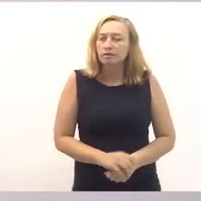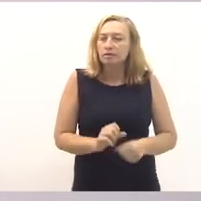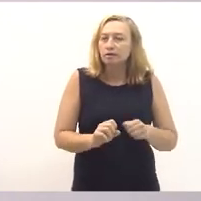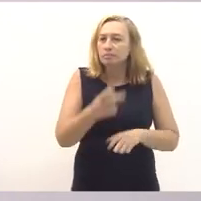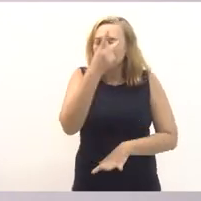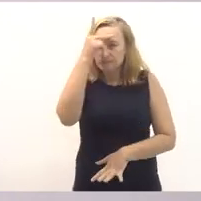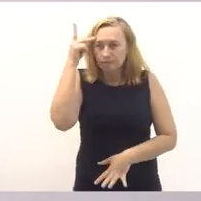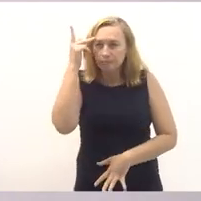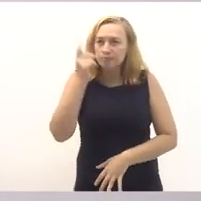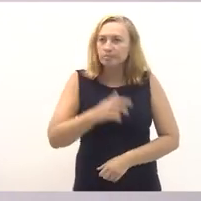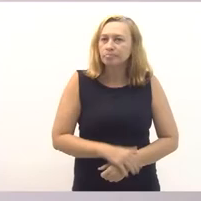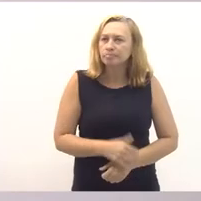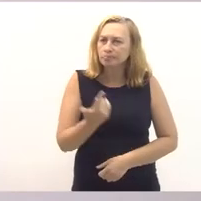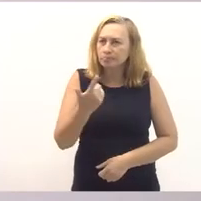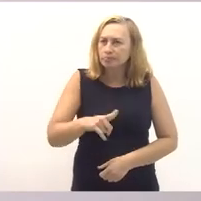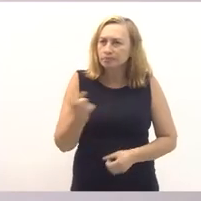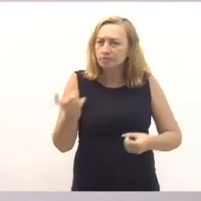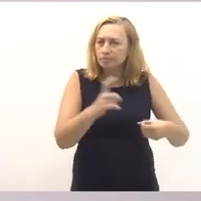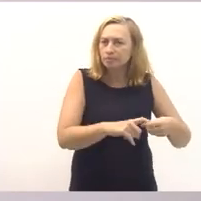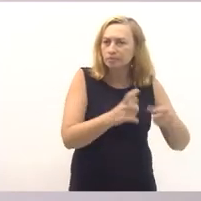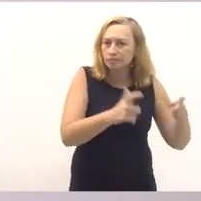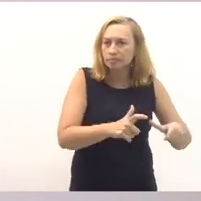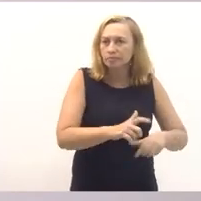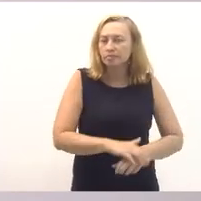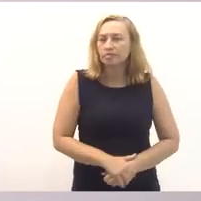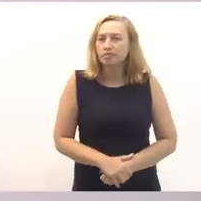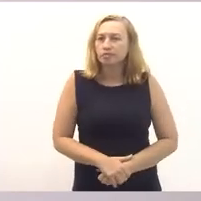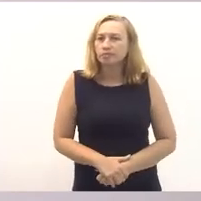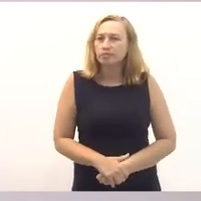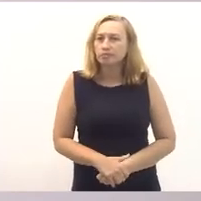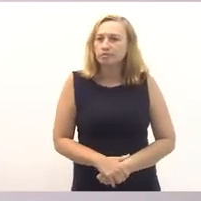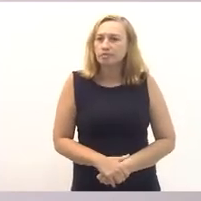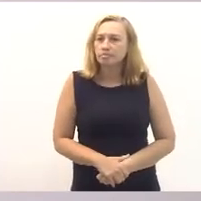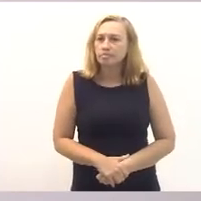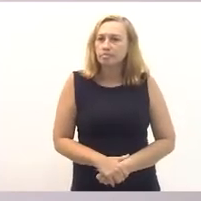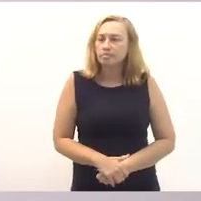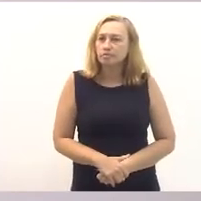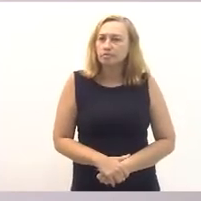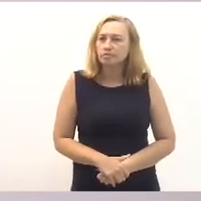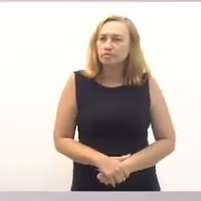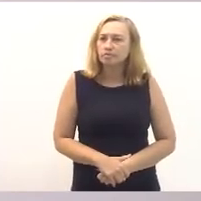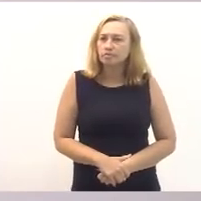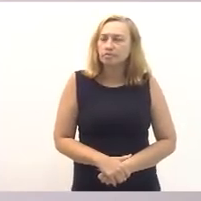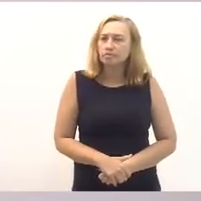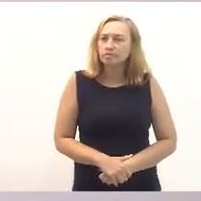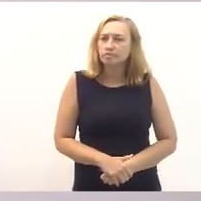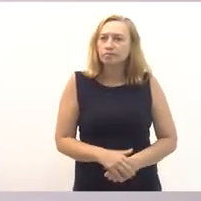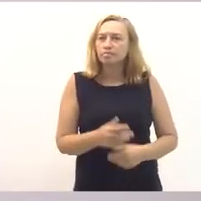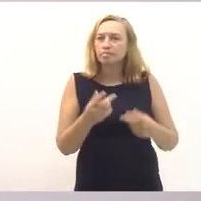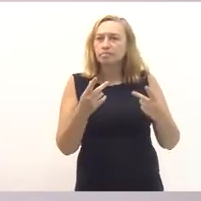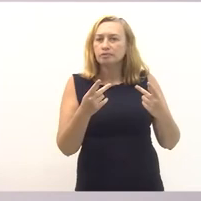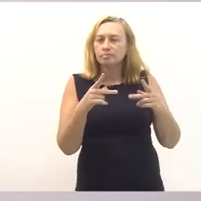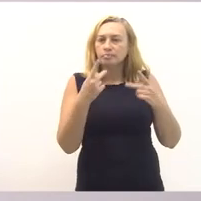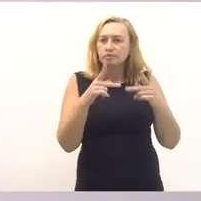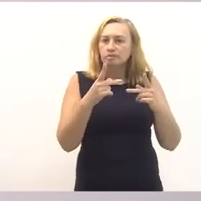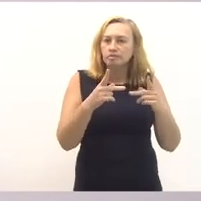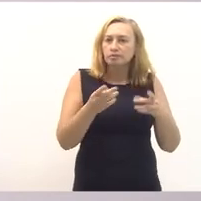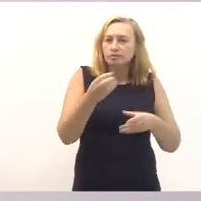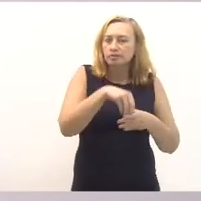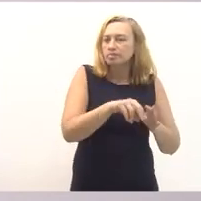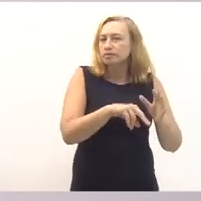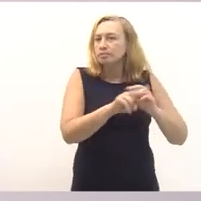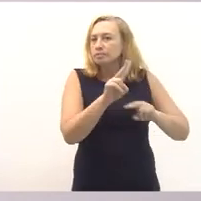pessoas elas venham novamente voltar para aquele local é são pregados ali dentro dentro das penitenciárias